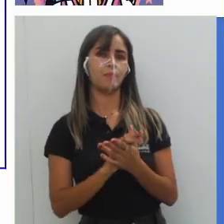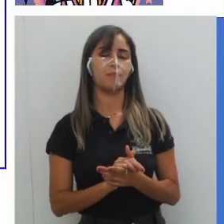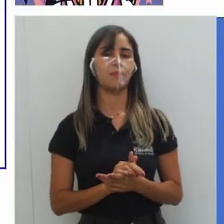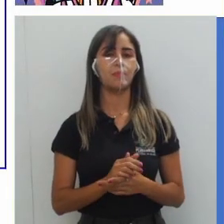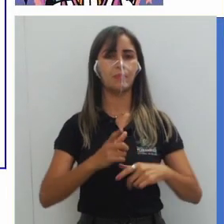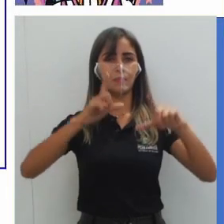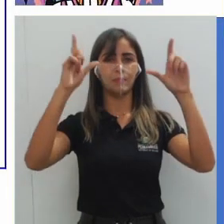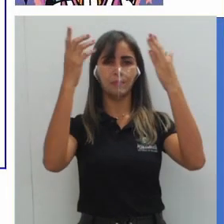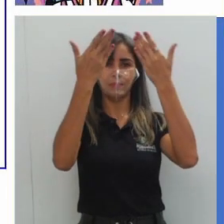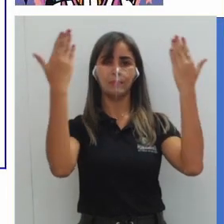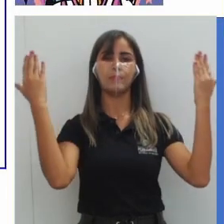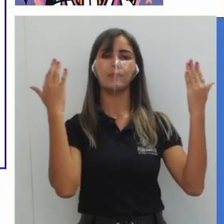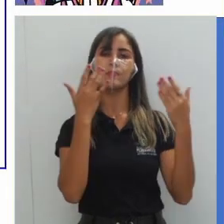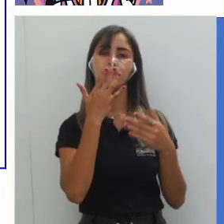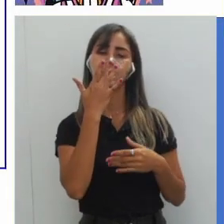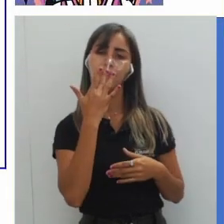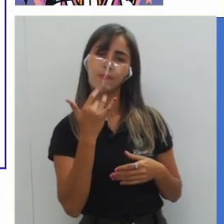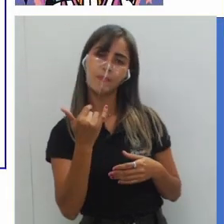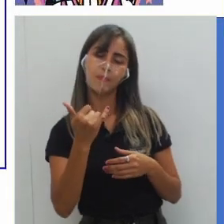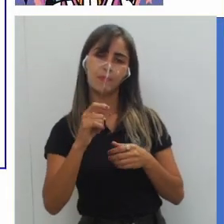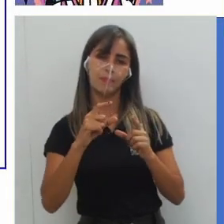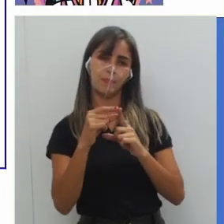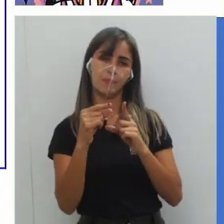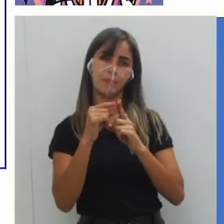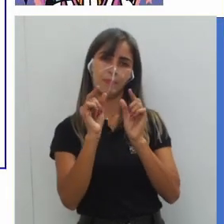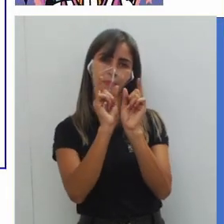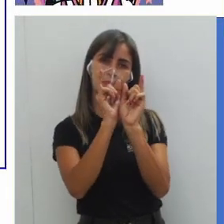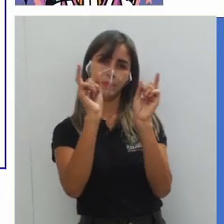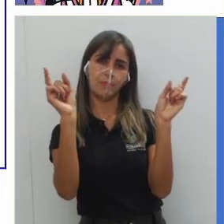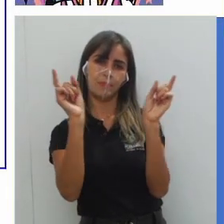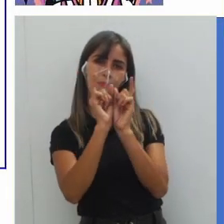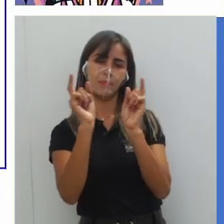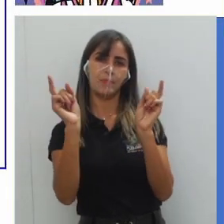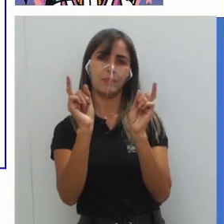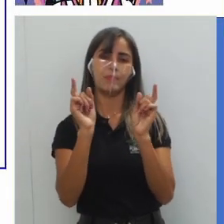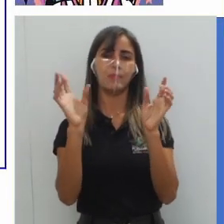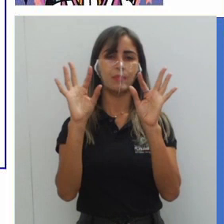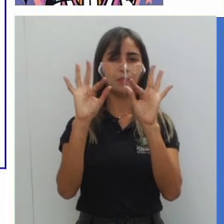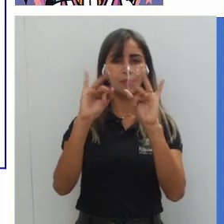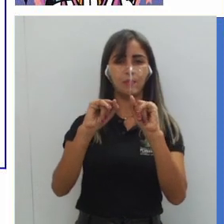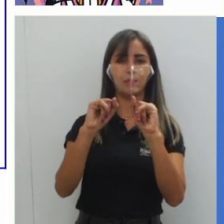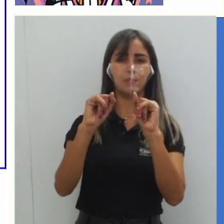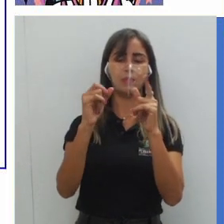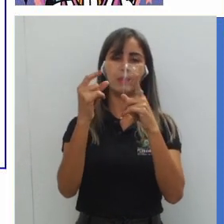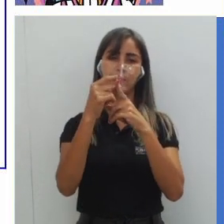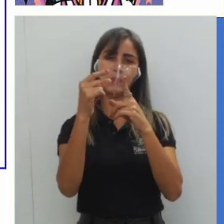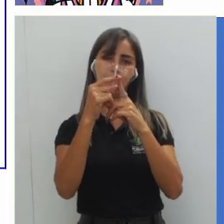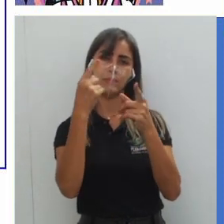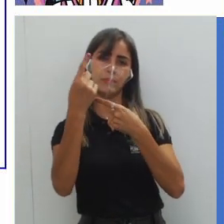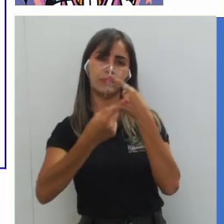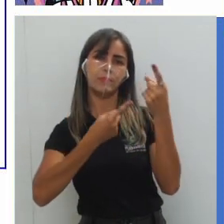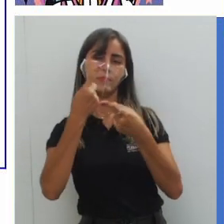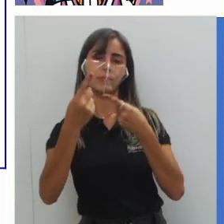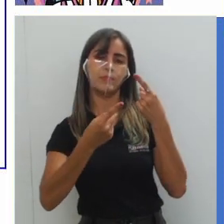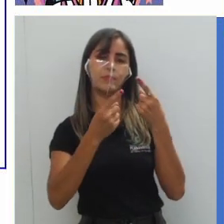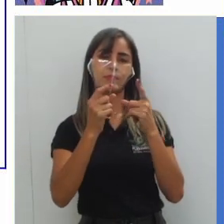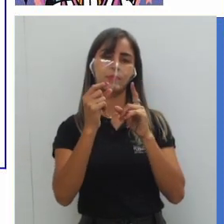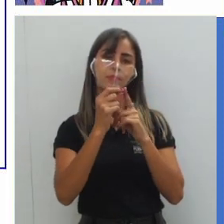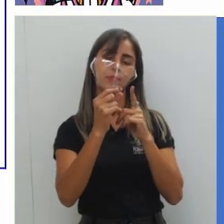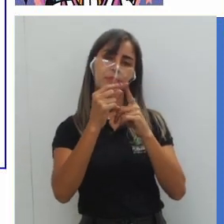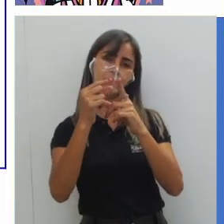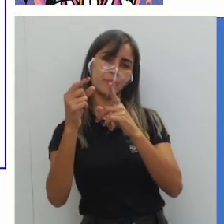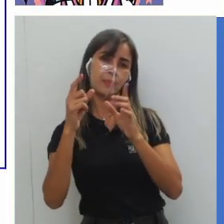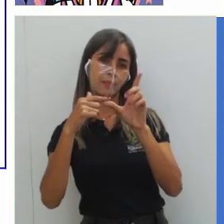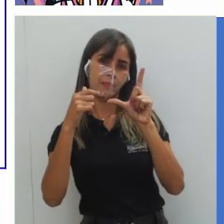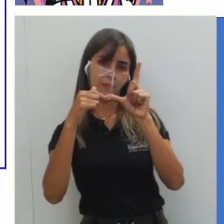igual ao que está aí em vermelho. Eles recebem ao final de sua estrutura algumas palavrinhas